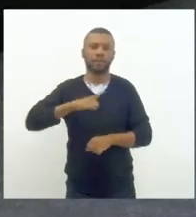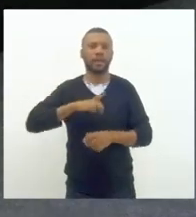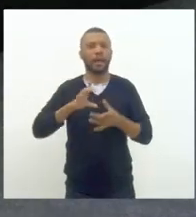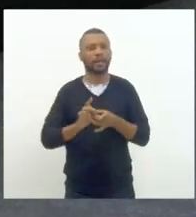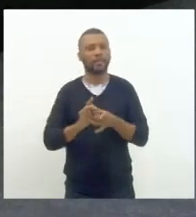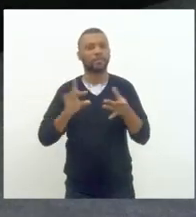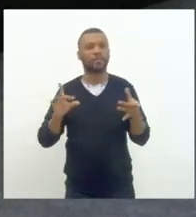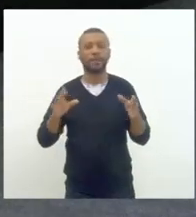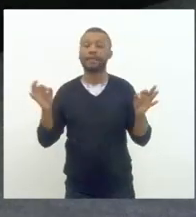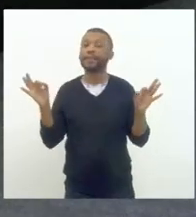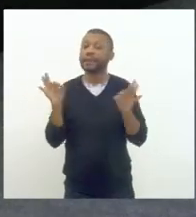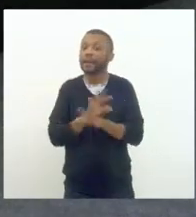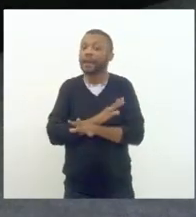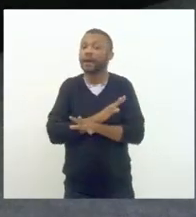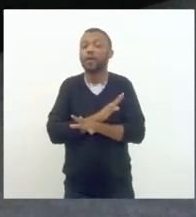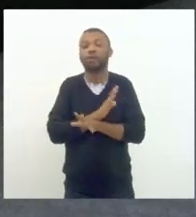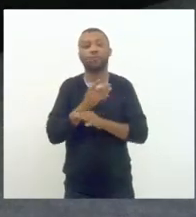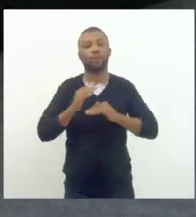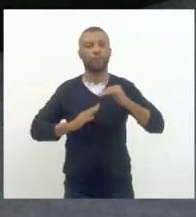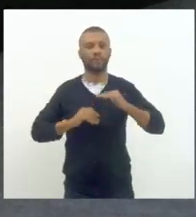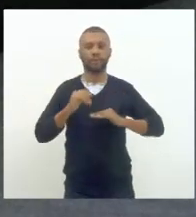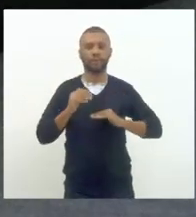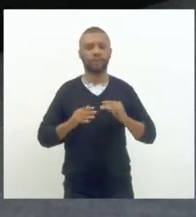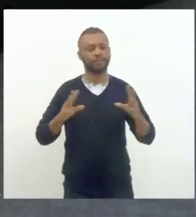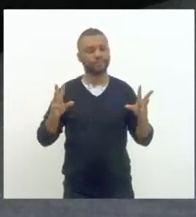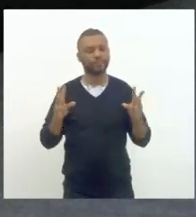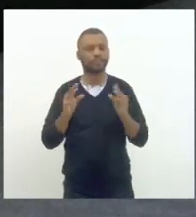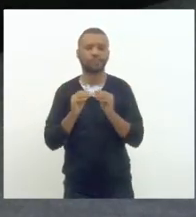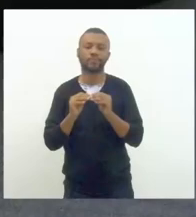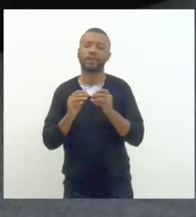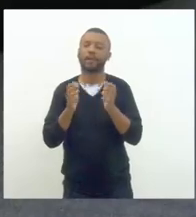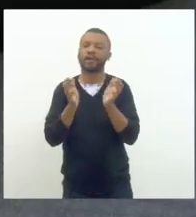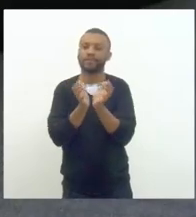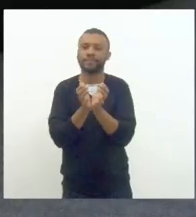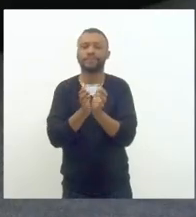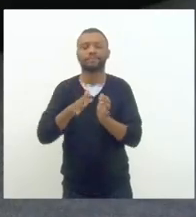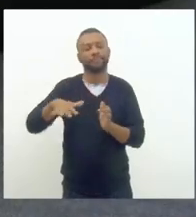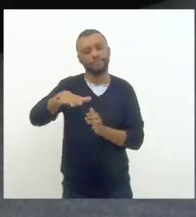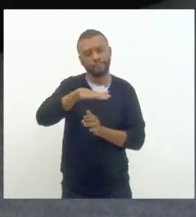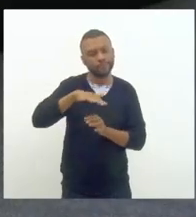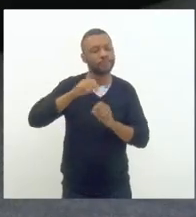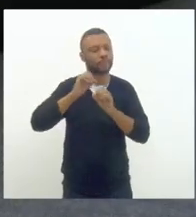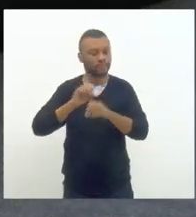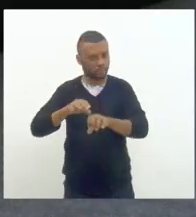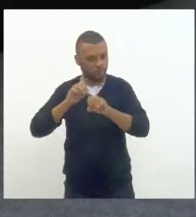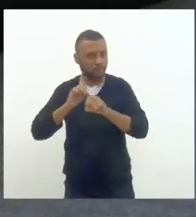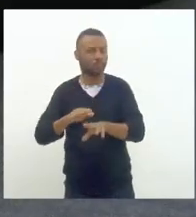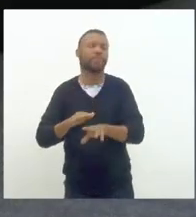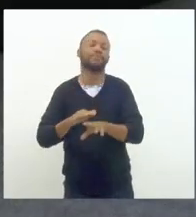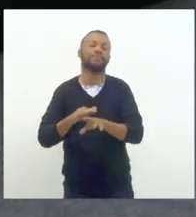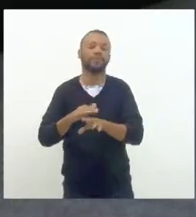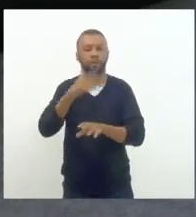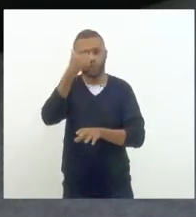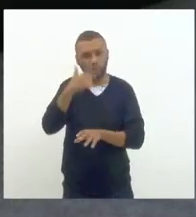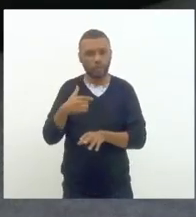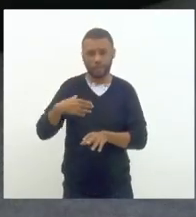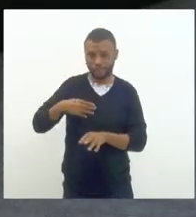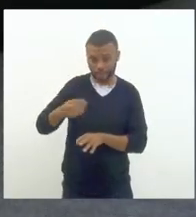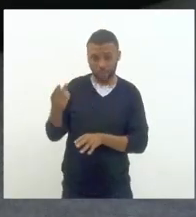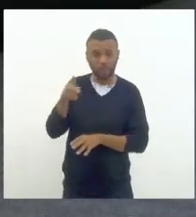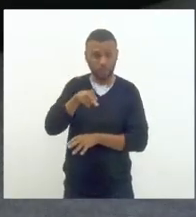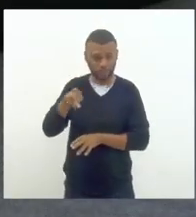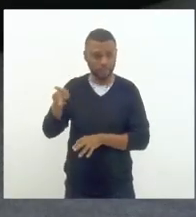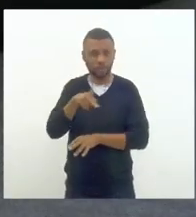disponibilidade integral do profissional. Então, enaltecendo aqui toda a categoria, todos os educadores, dizer que sou um educador, sou filho de uma